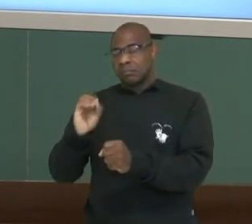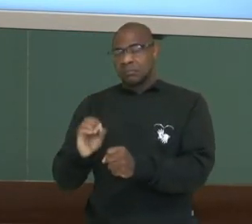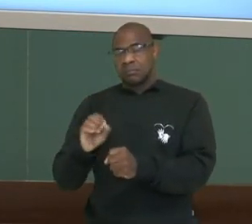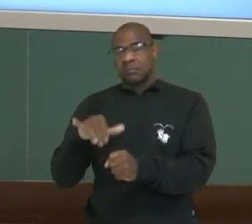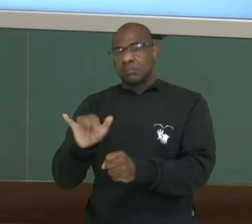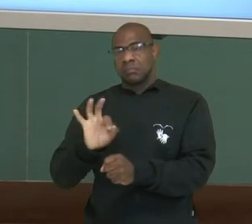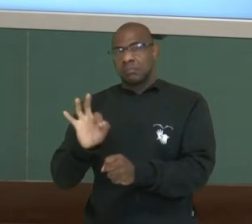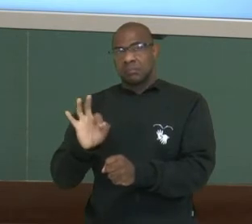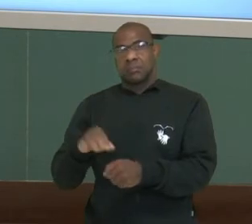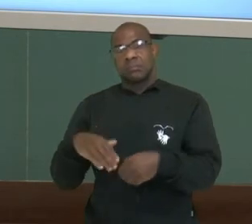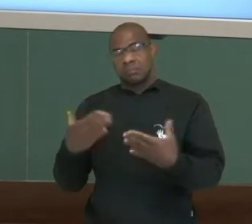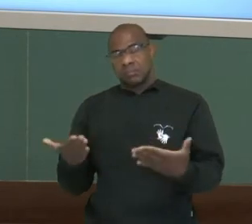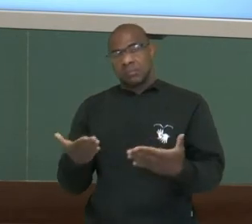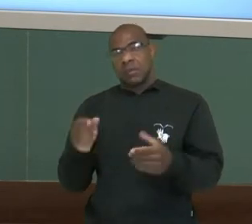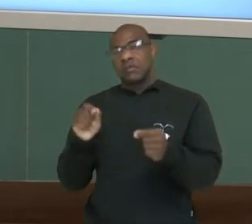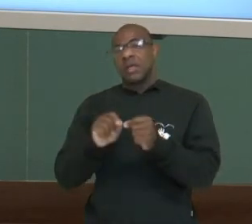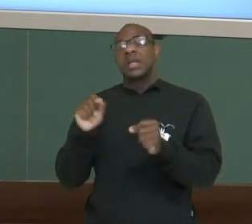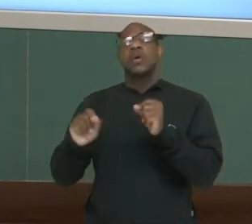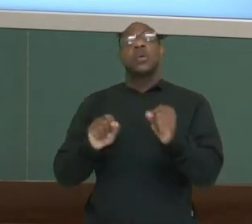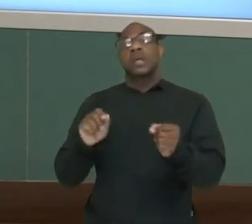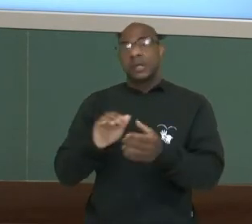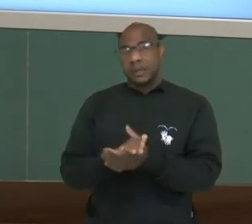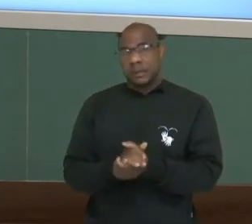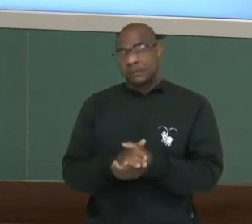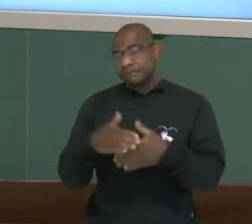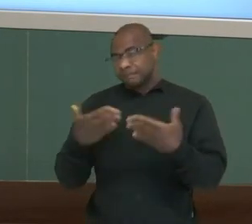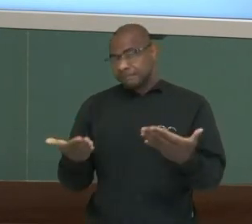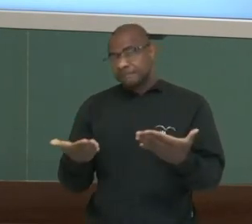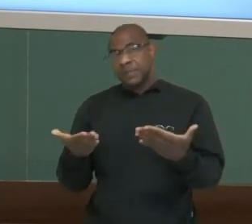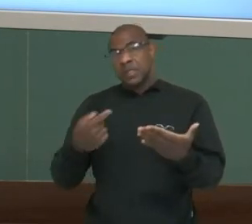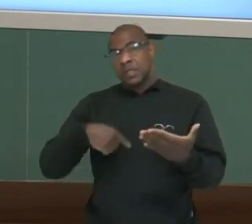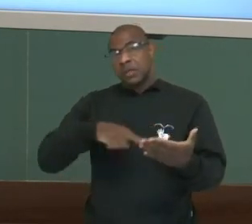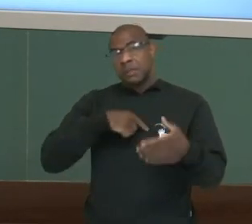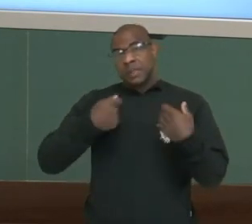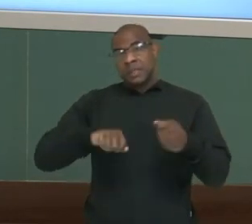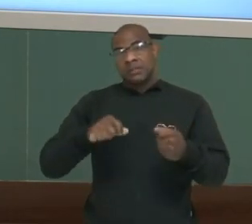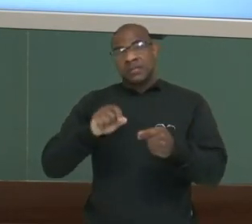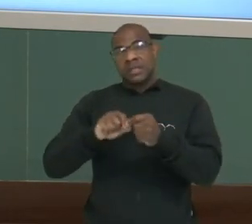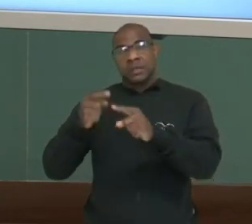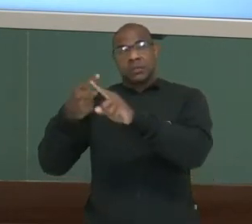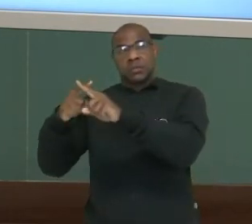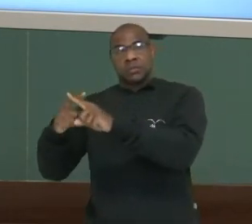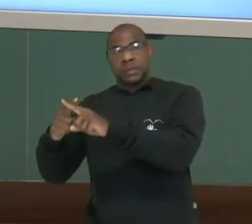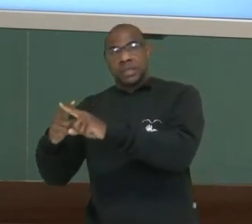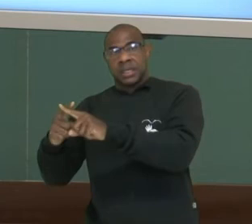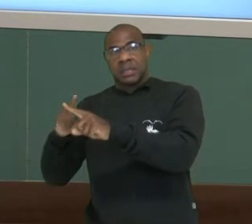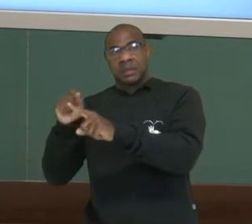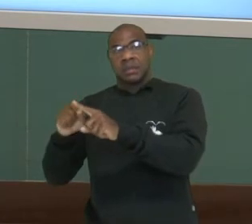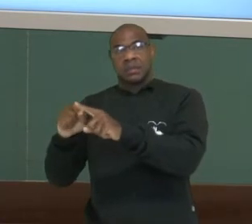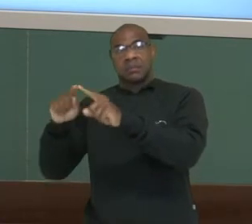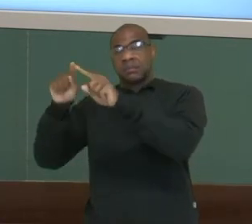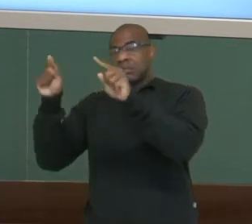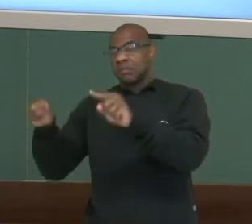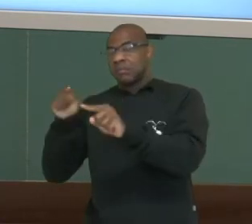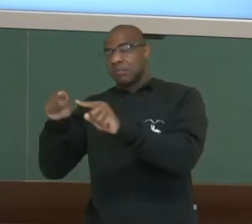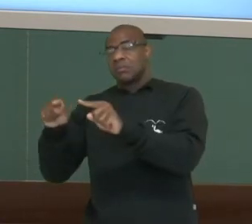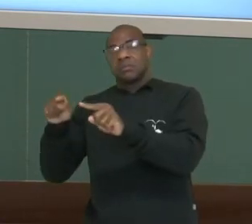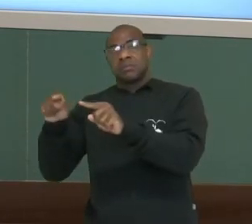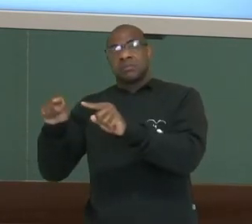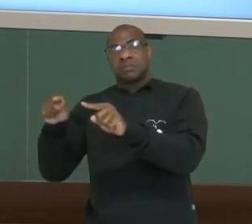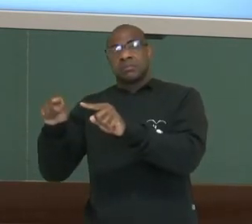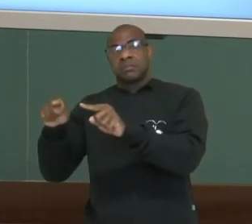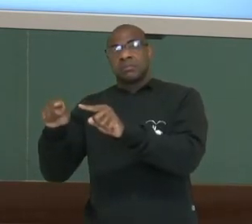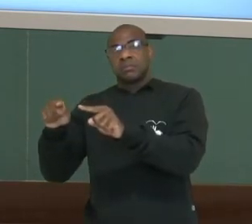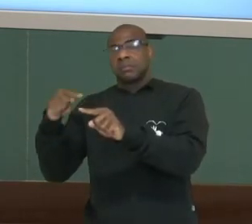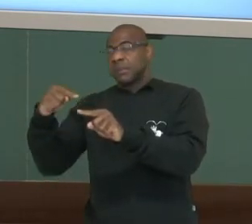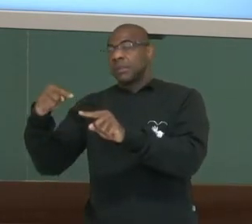zerando o y. Então, o que a gente vai ter que fazer? Nós vamos ter que multiplicar aqui. A minha sugestão foi multiplicar a primeira equação tudo